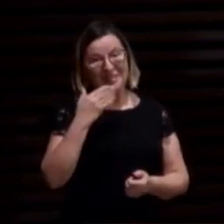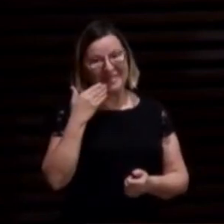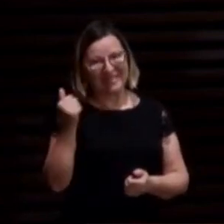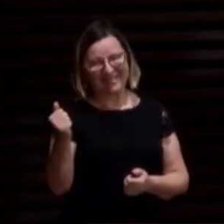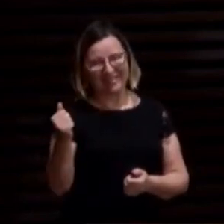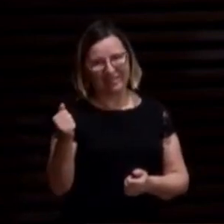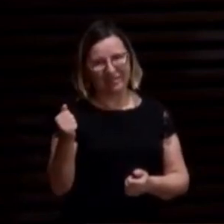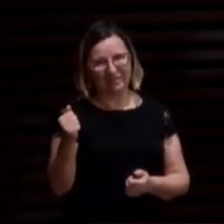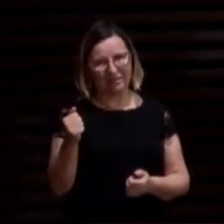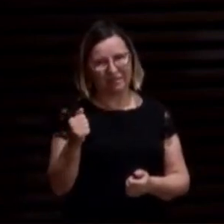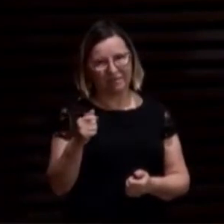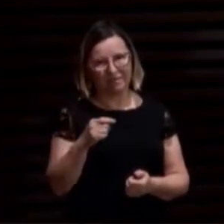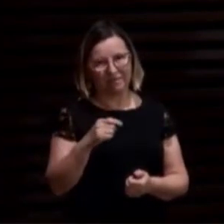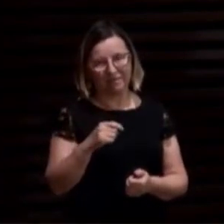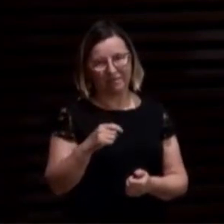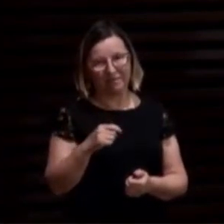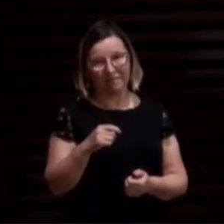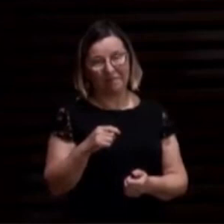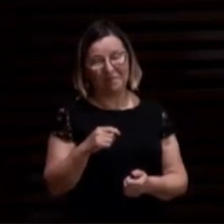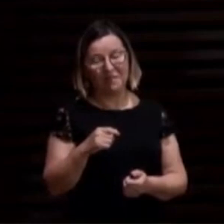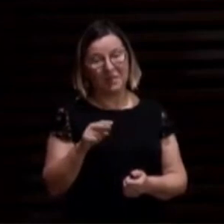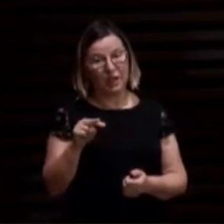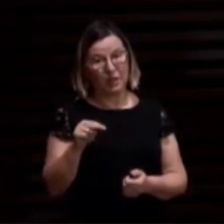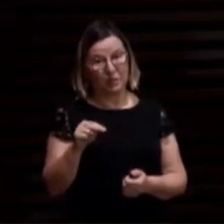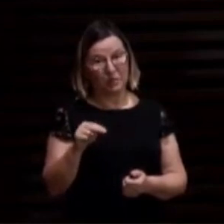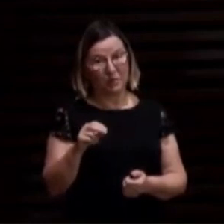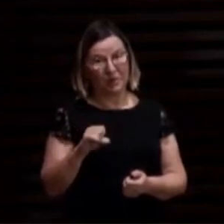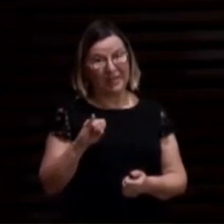E ainda como se fosse o último.